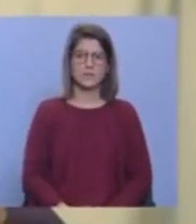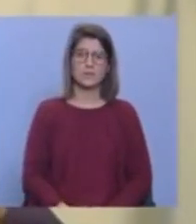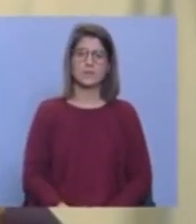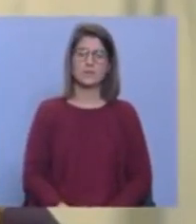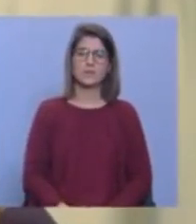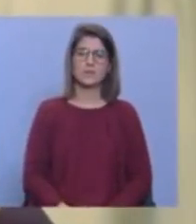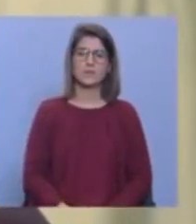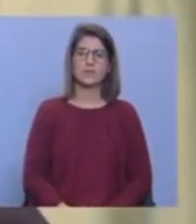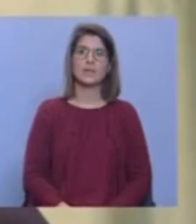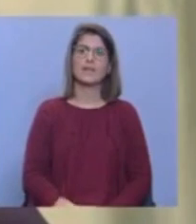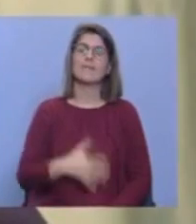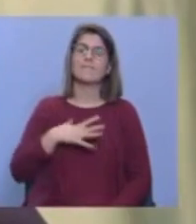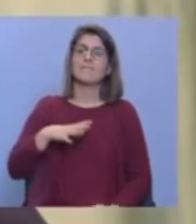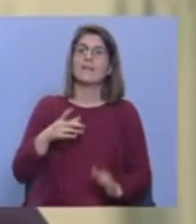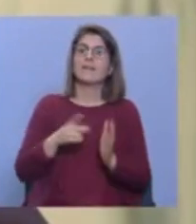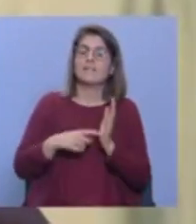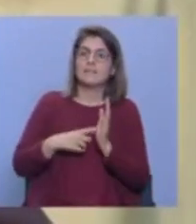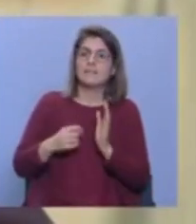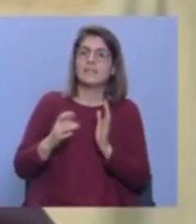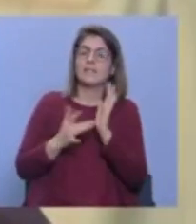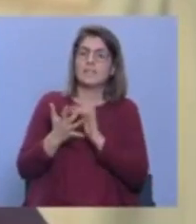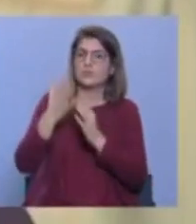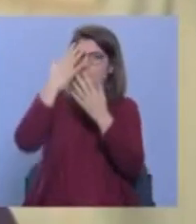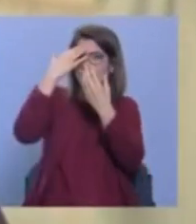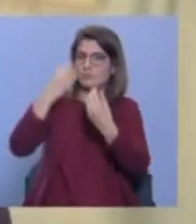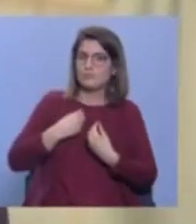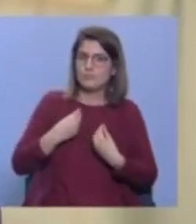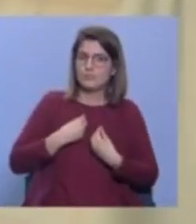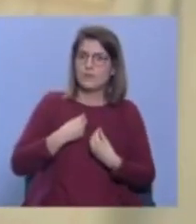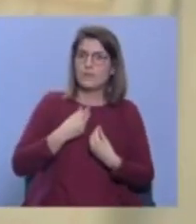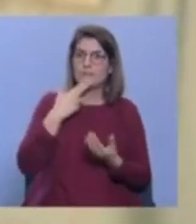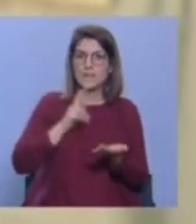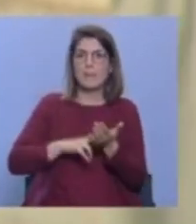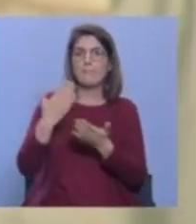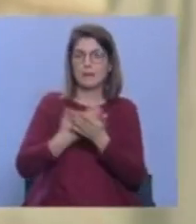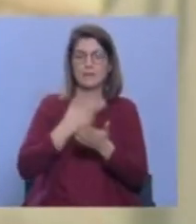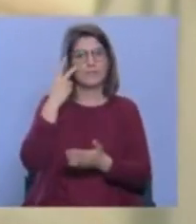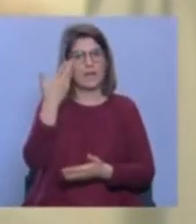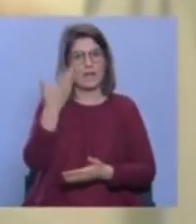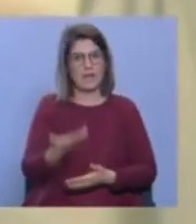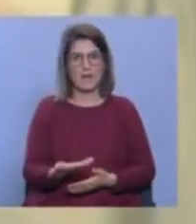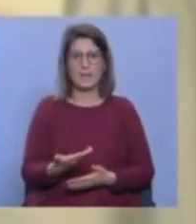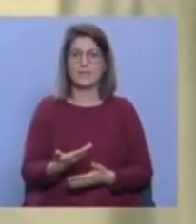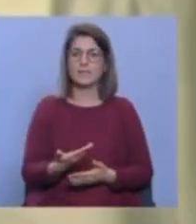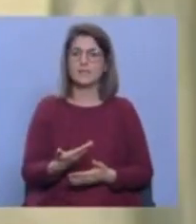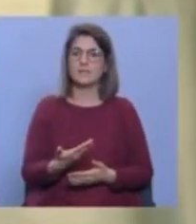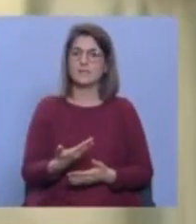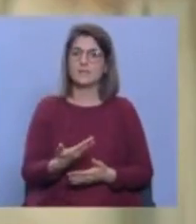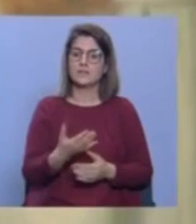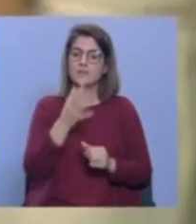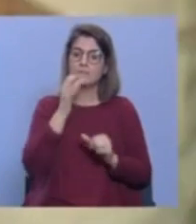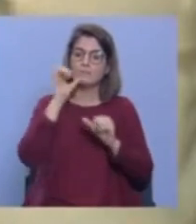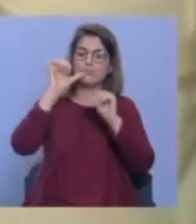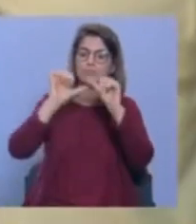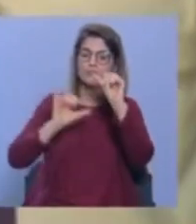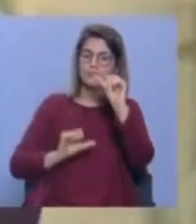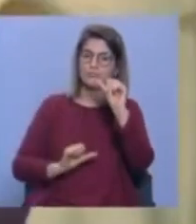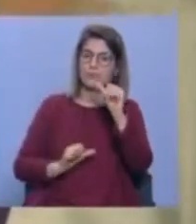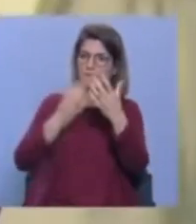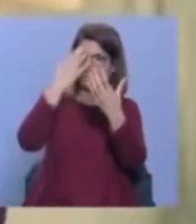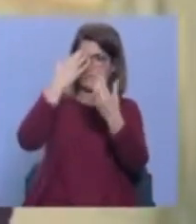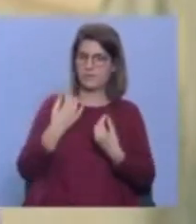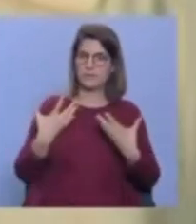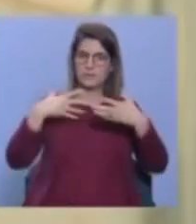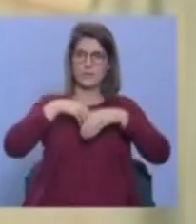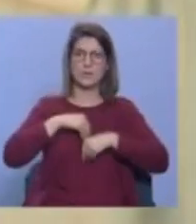ensinai-nos a ter fome de Cristo, o verdadeiro pão da vida, e alimentar-nos de toda a palavra que da vossa boca nos vem. Por